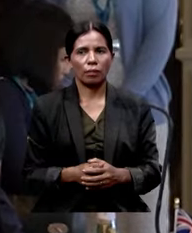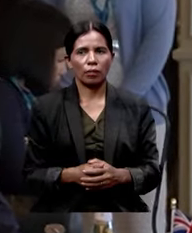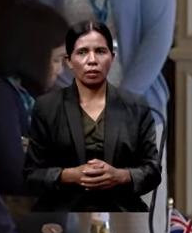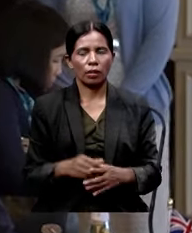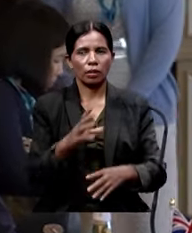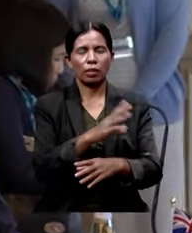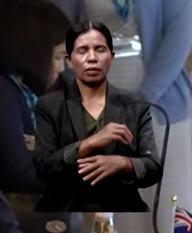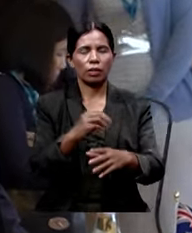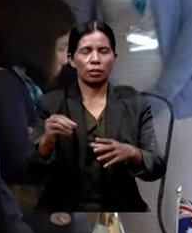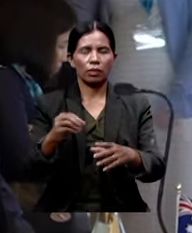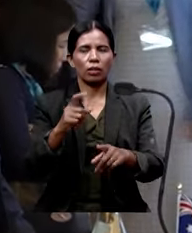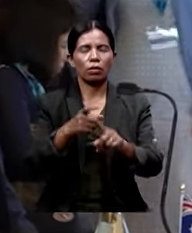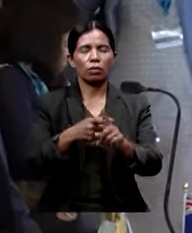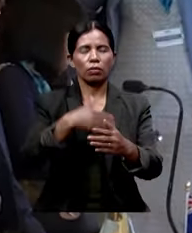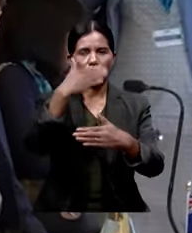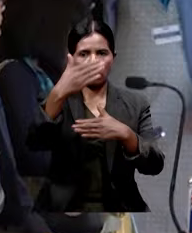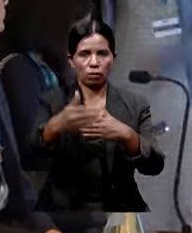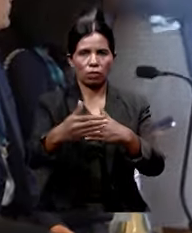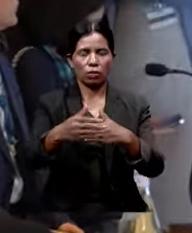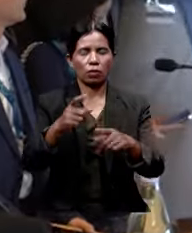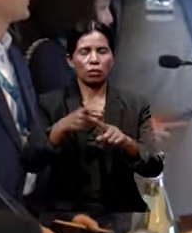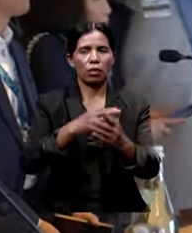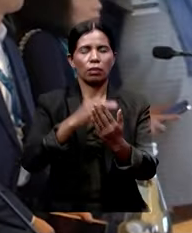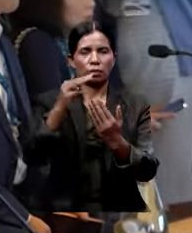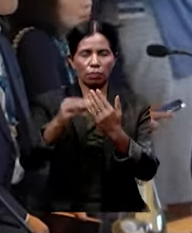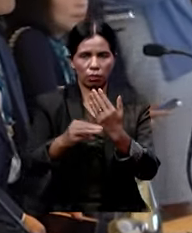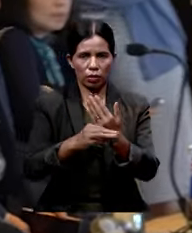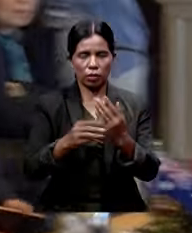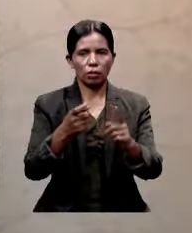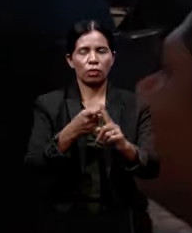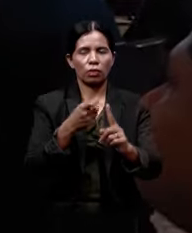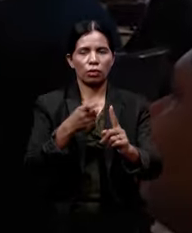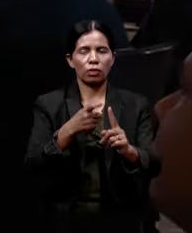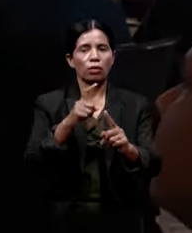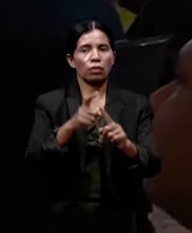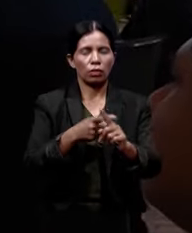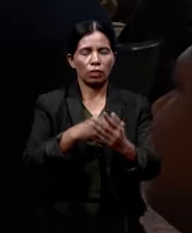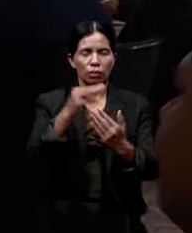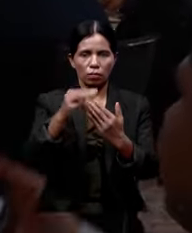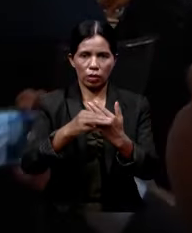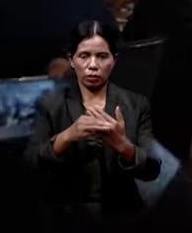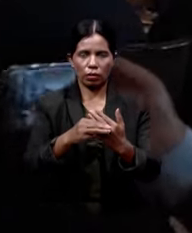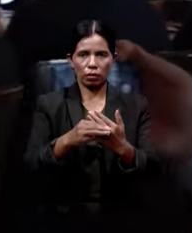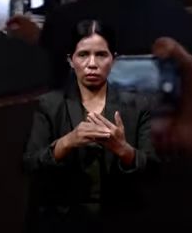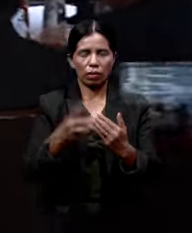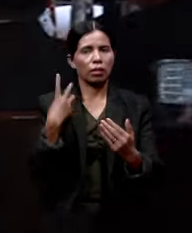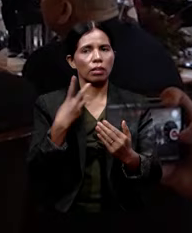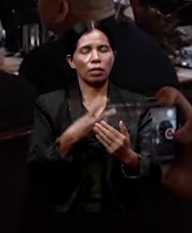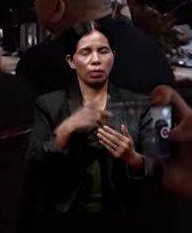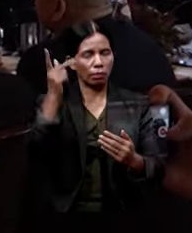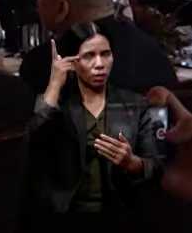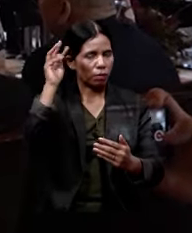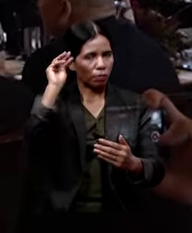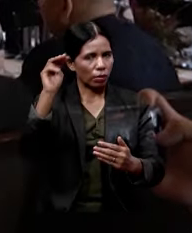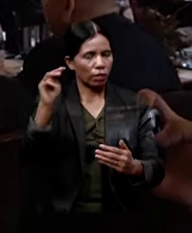comemorativa e fulan oin e fulan março, início de março, e tinha o primeiro-ministro